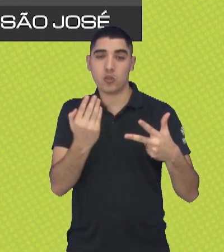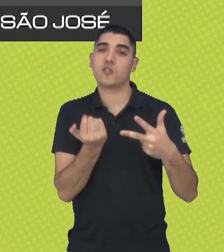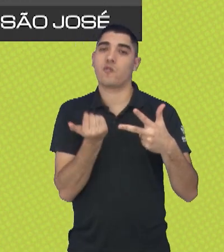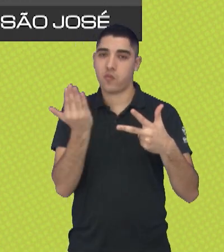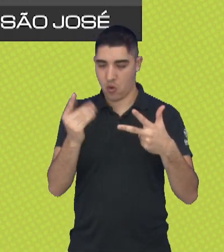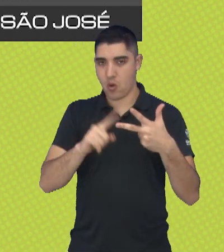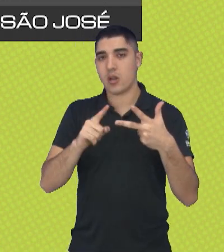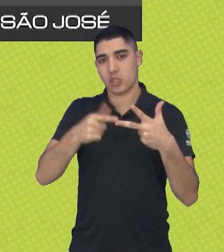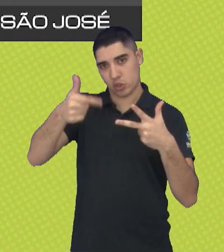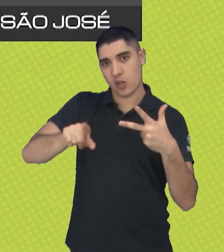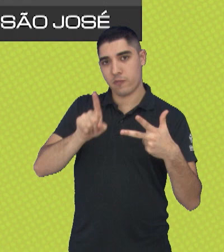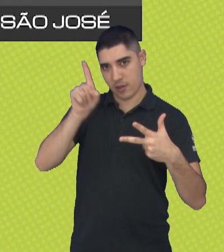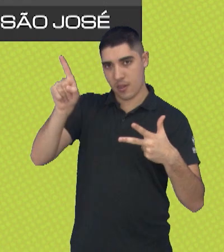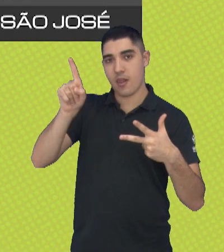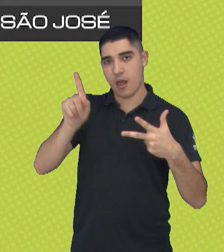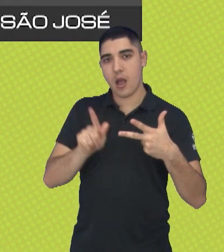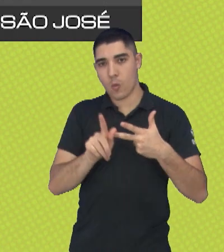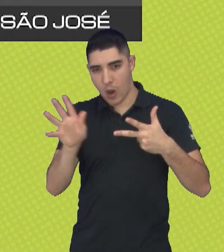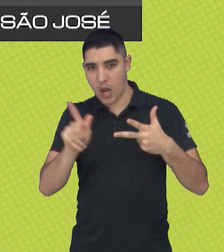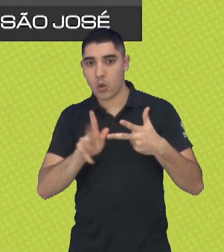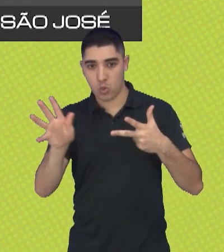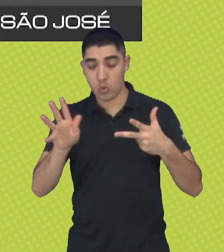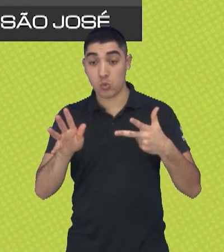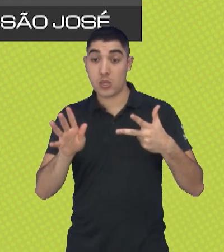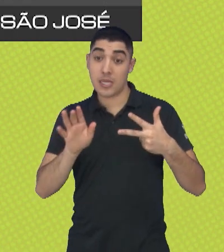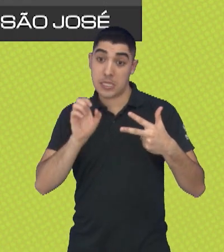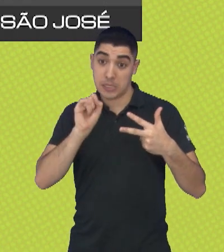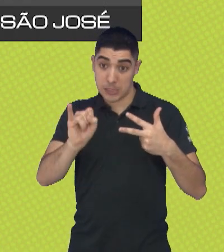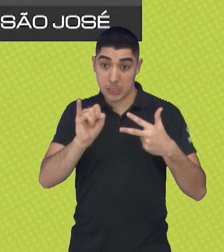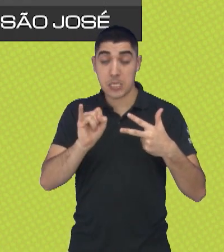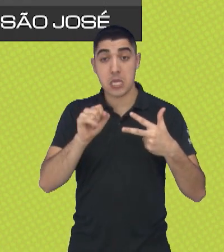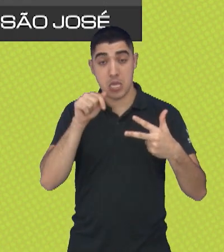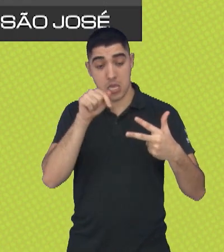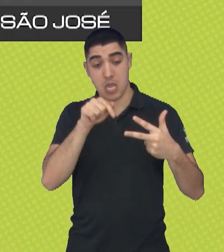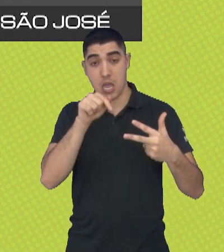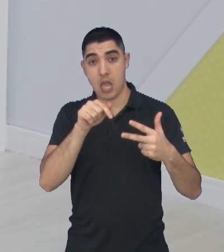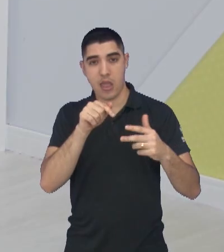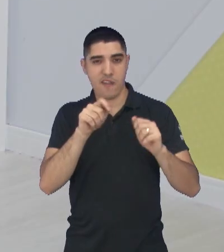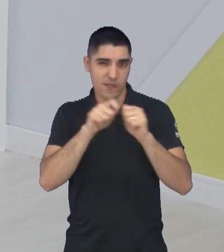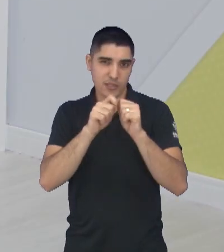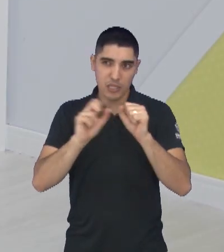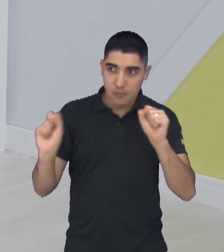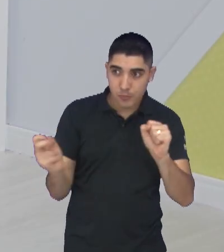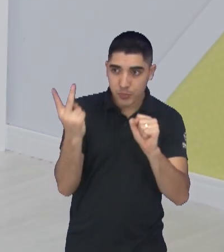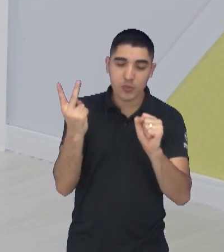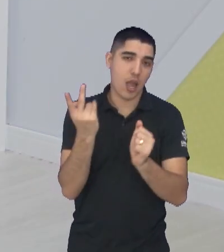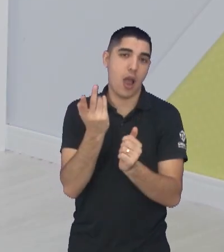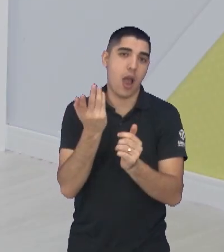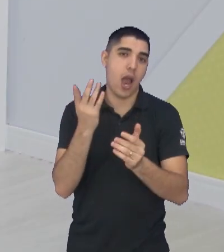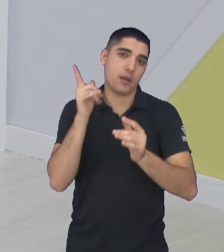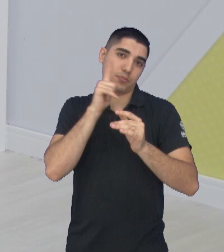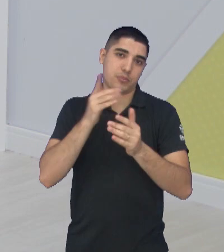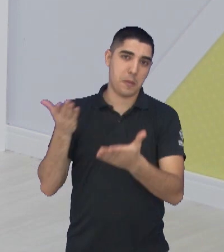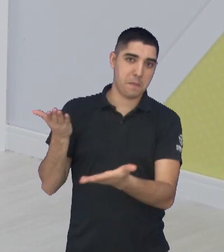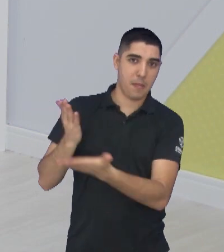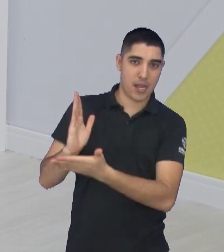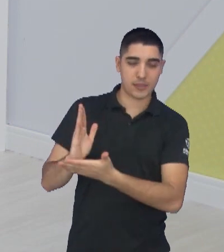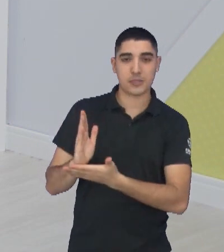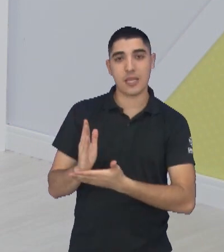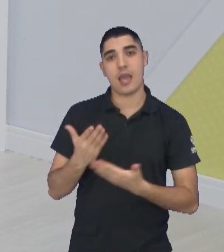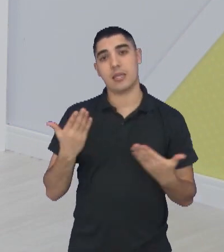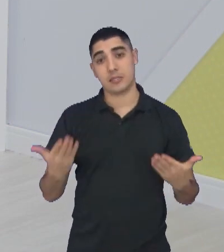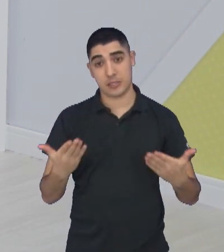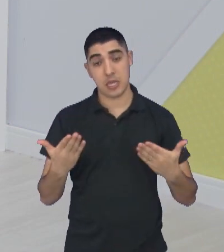também, novamente, lá no ginásio Ponte Grande. Se qualquer uma das duas equipes fizer 2-0, mata a série e aí acaba o